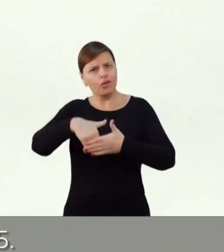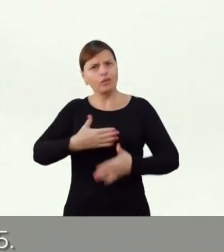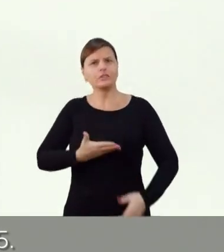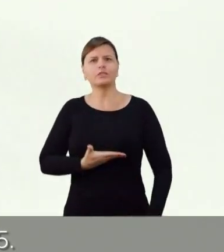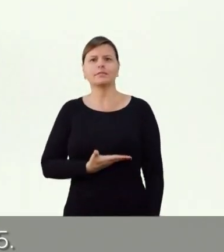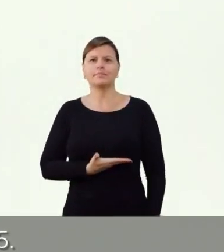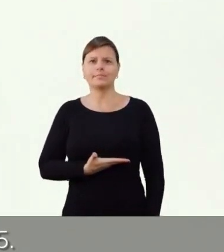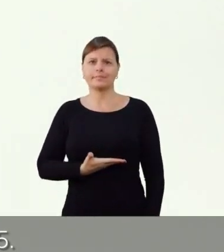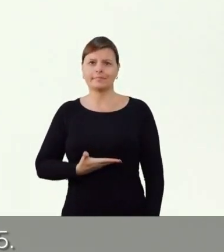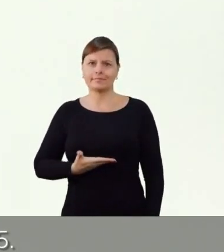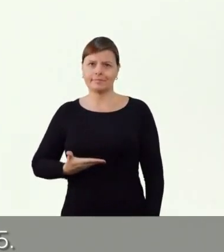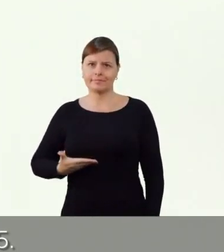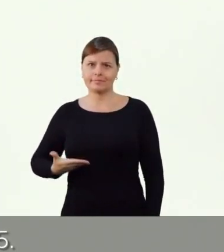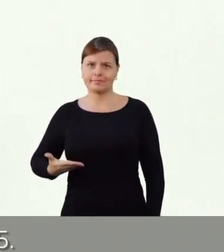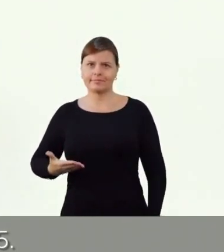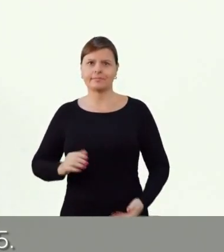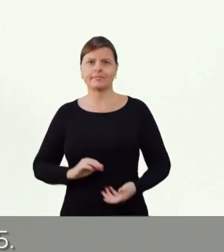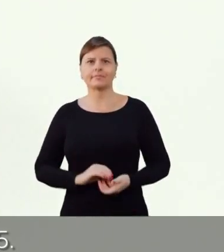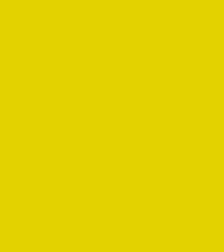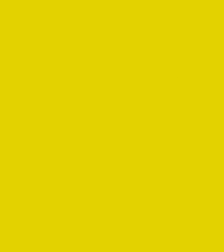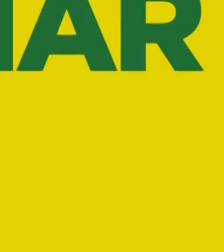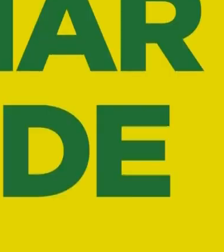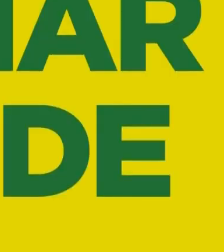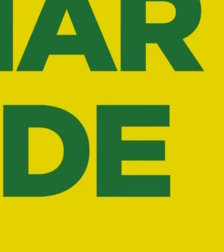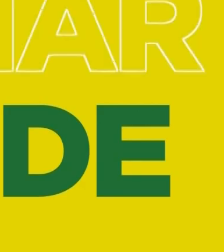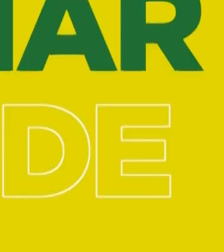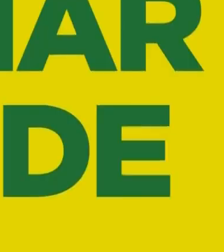vote 22515, Pedro Raico.